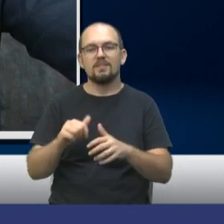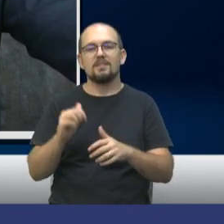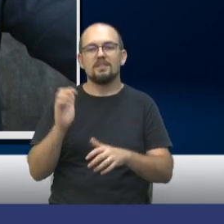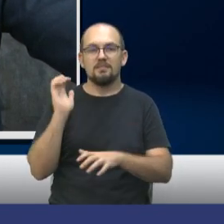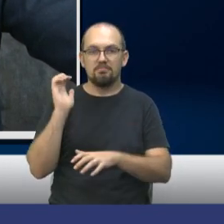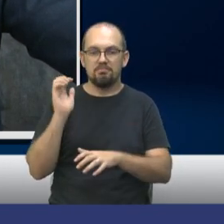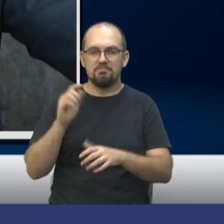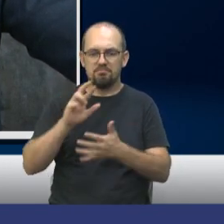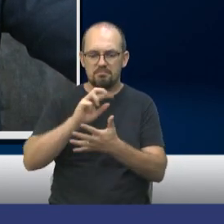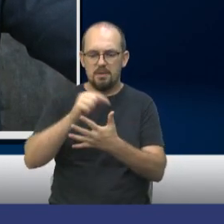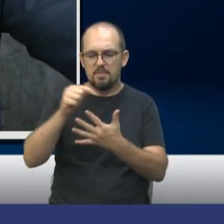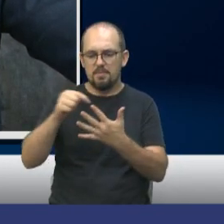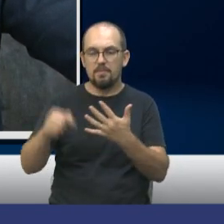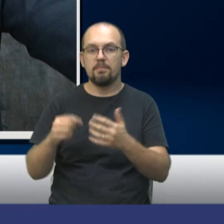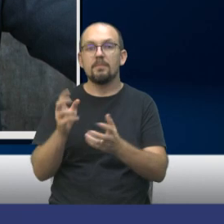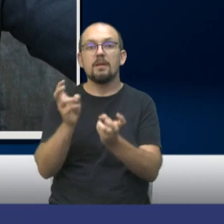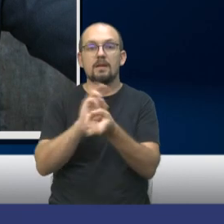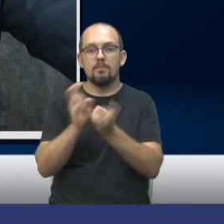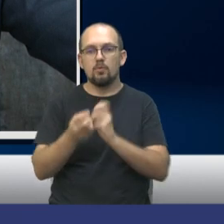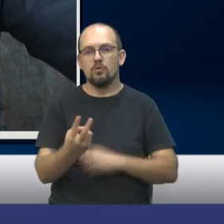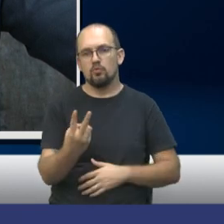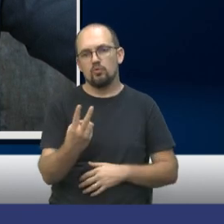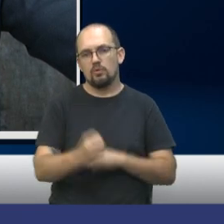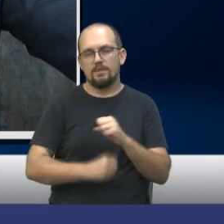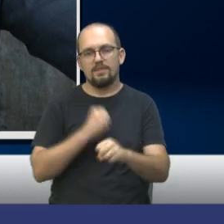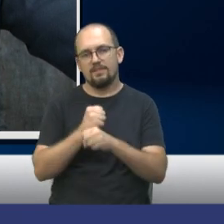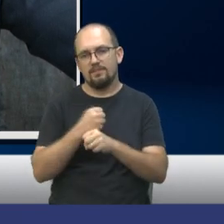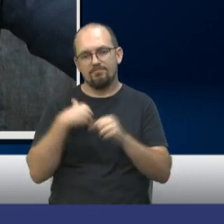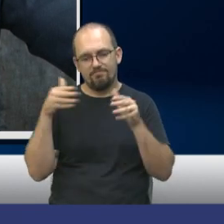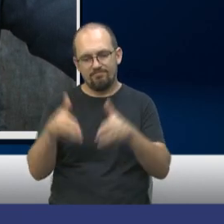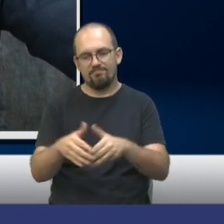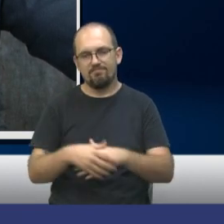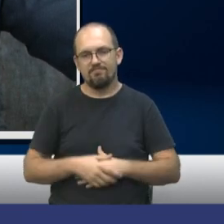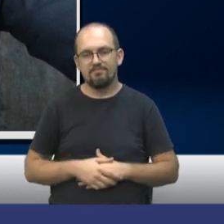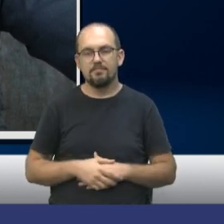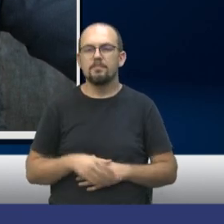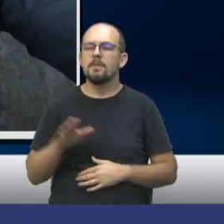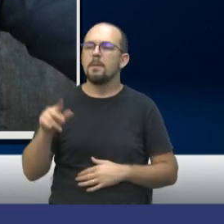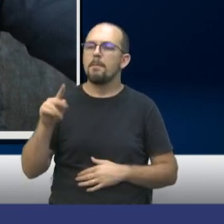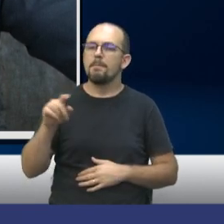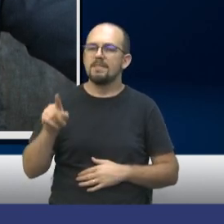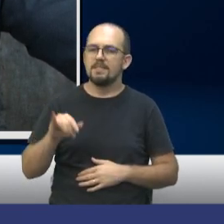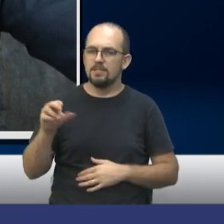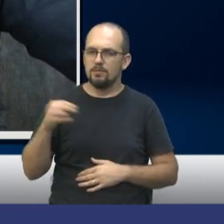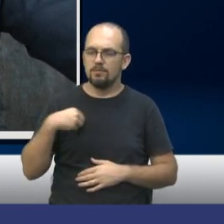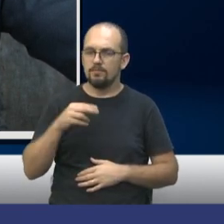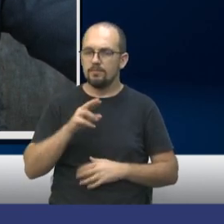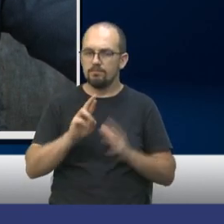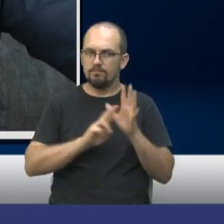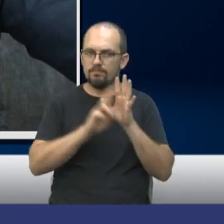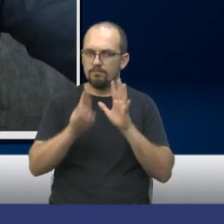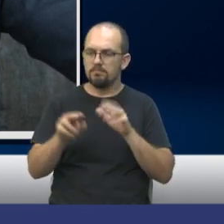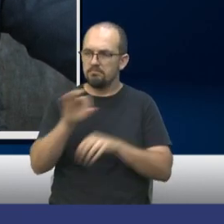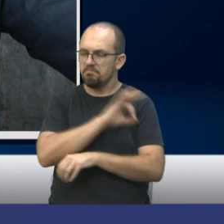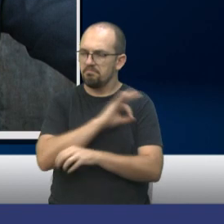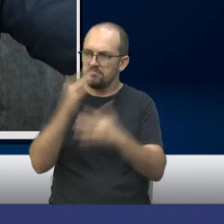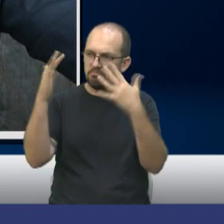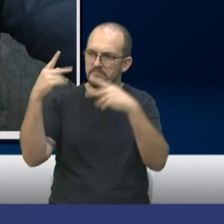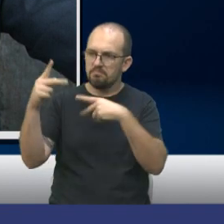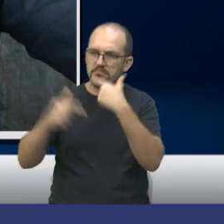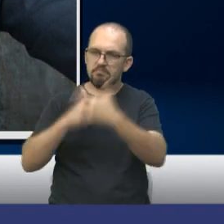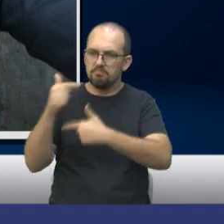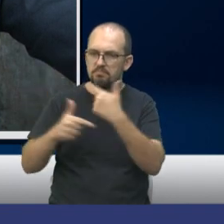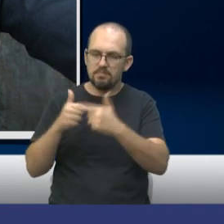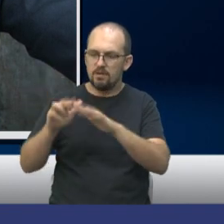a capoeira eu joguei 2 anos. Pezinho, em nome do prefeito, quero parabenizar pelo seu trabalho com essas